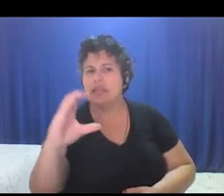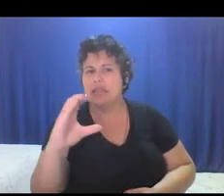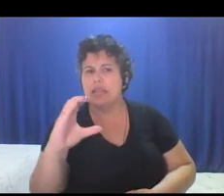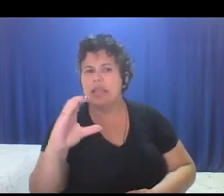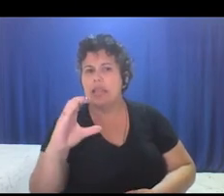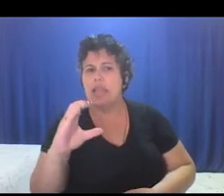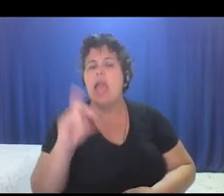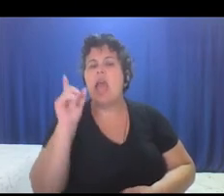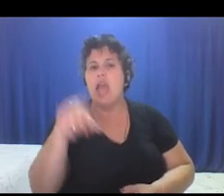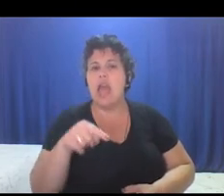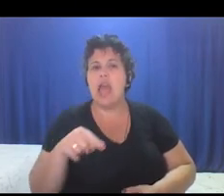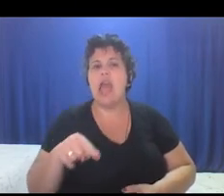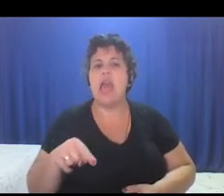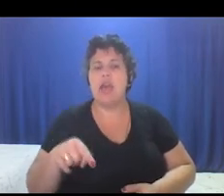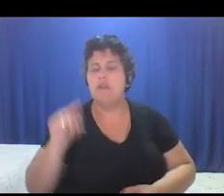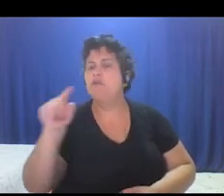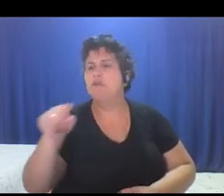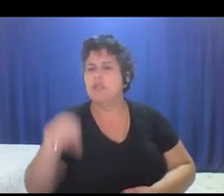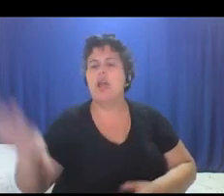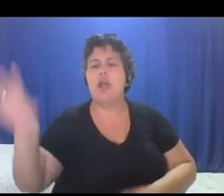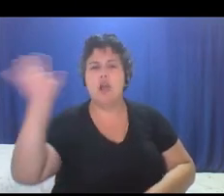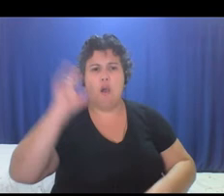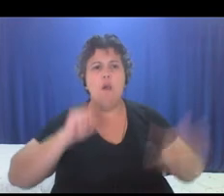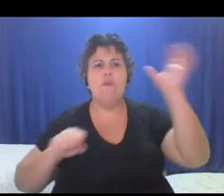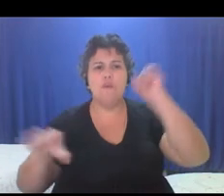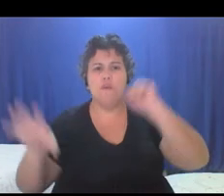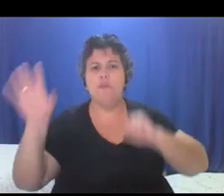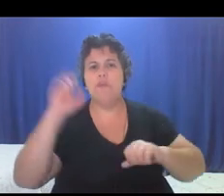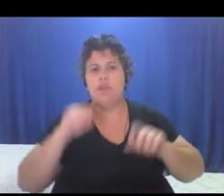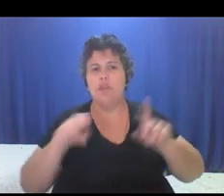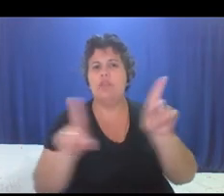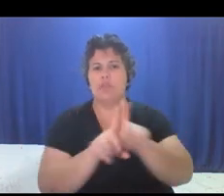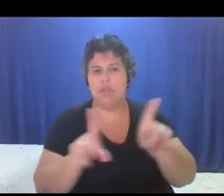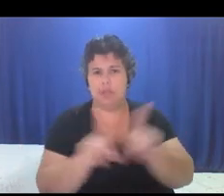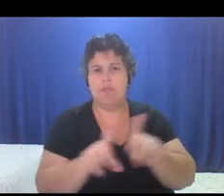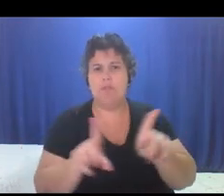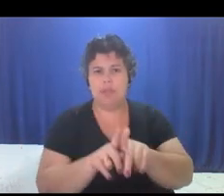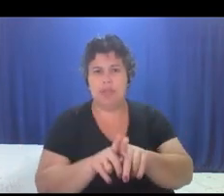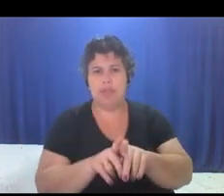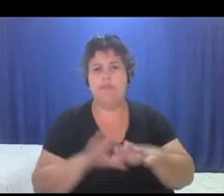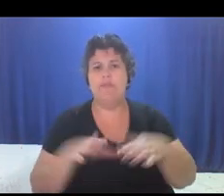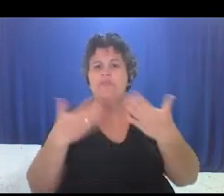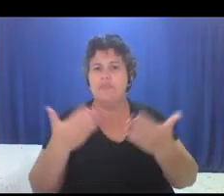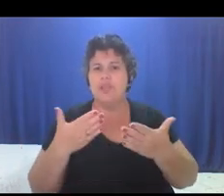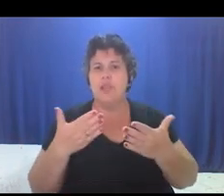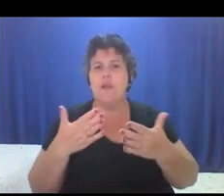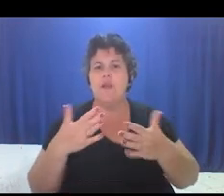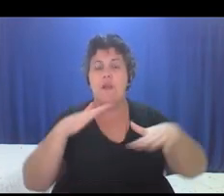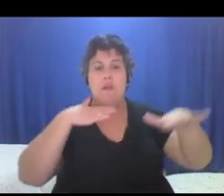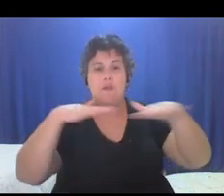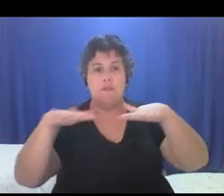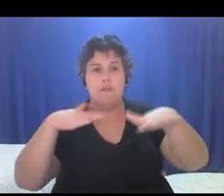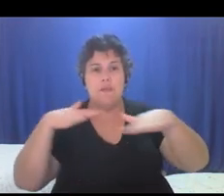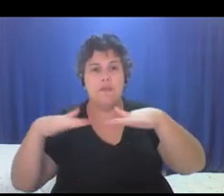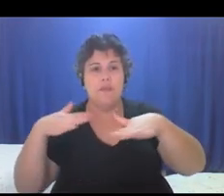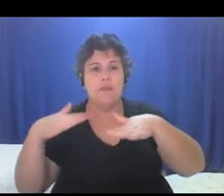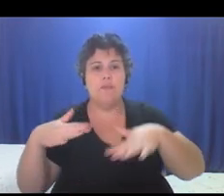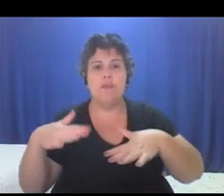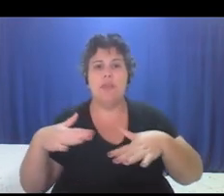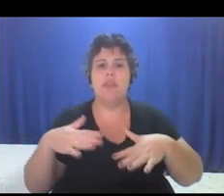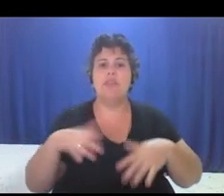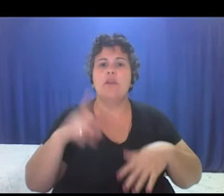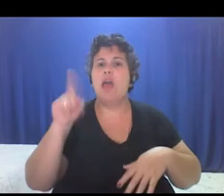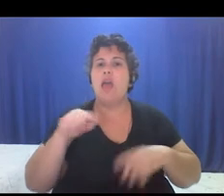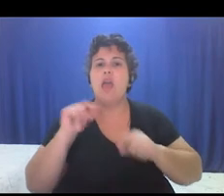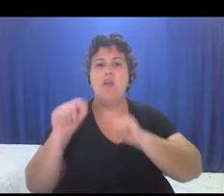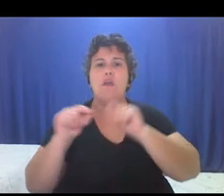e nada ser escrito em pedra. Né? Eu falo que o movimento ágil fala muito sobre o amor pelo processo, né? Não ter amor pelo